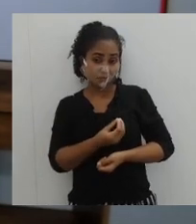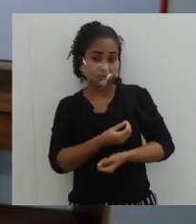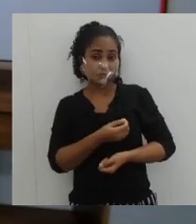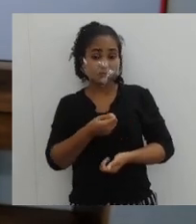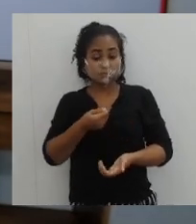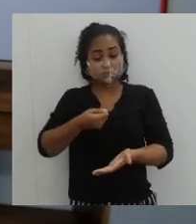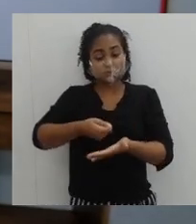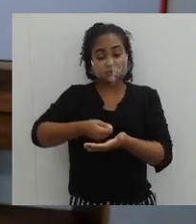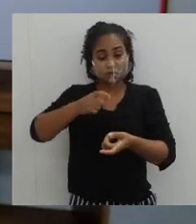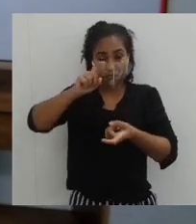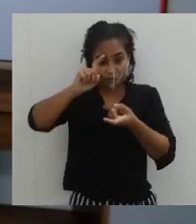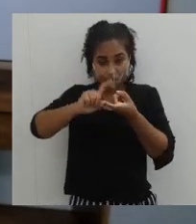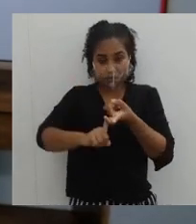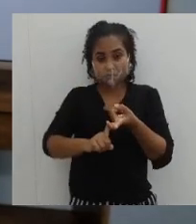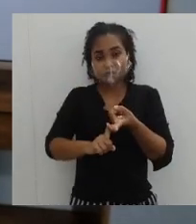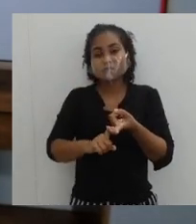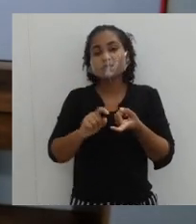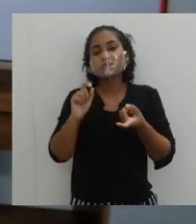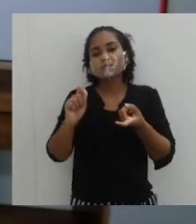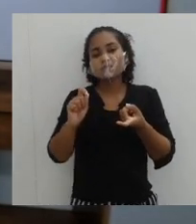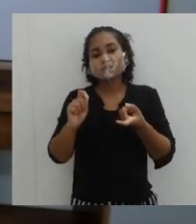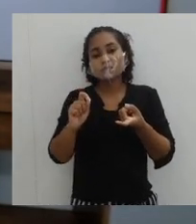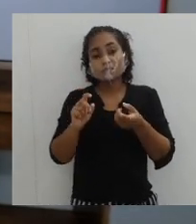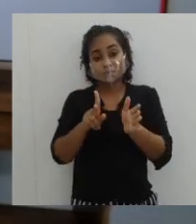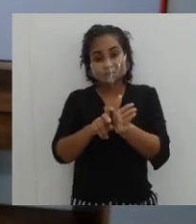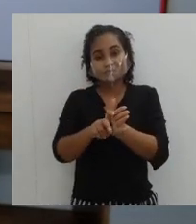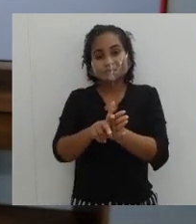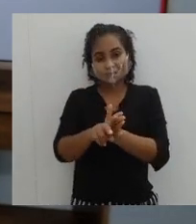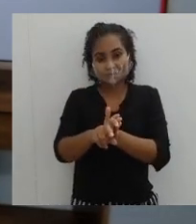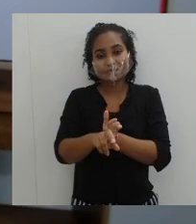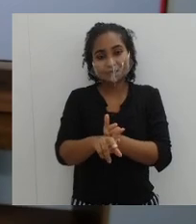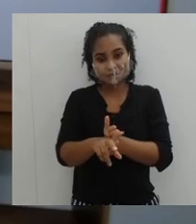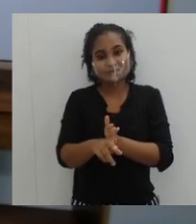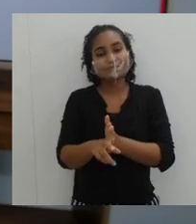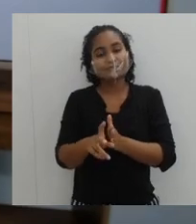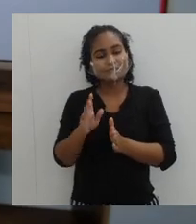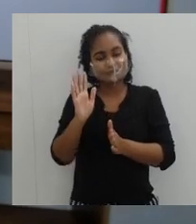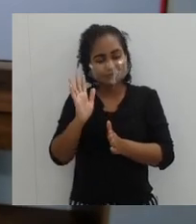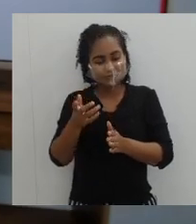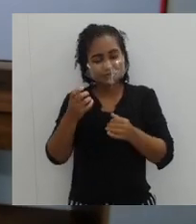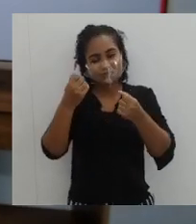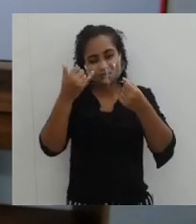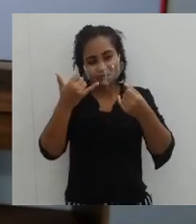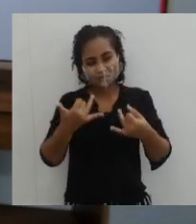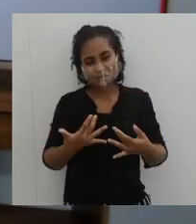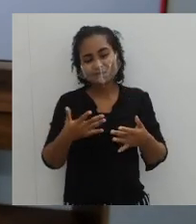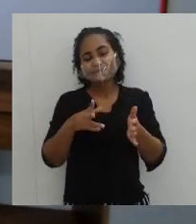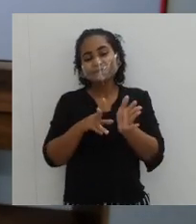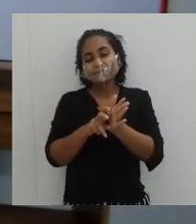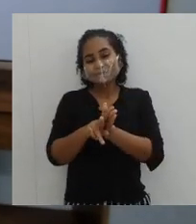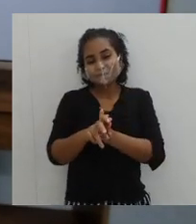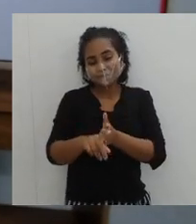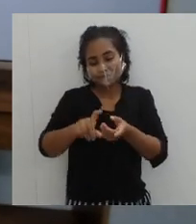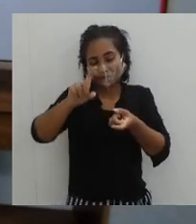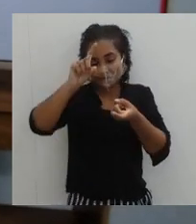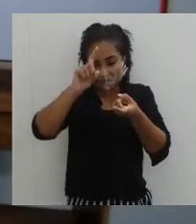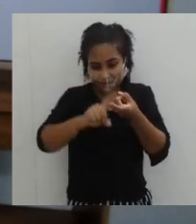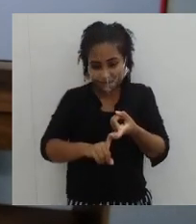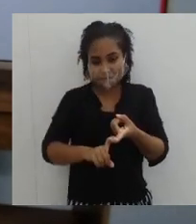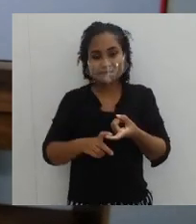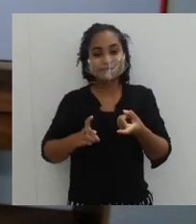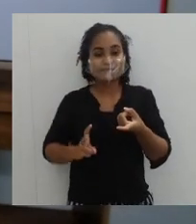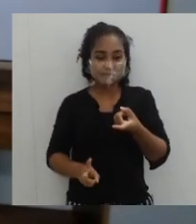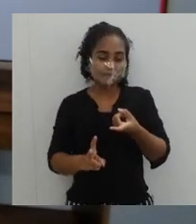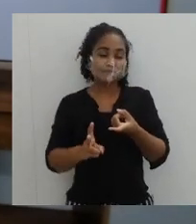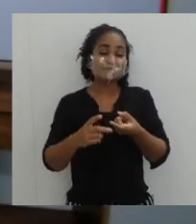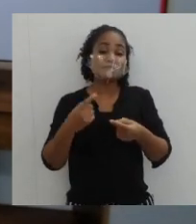um hospedeiro. O exemplo, os vírus, né? Que a gente fala que os vírus são parasitas